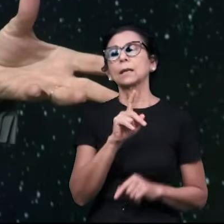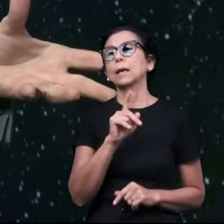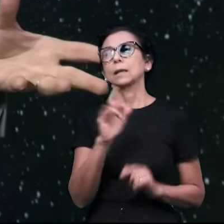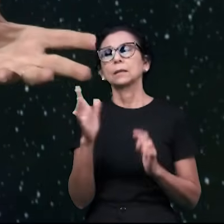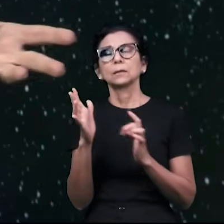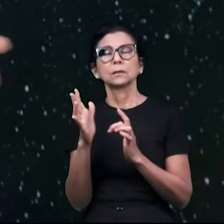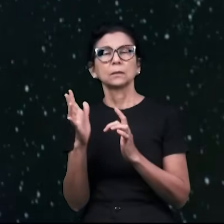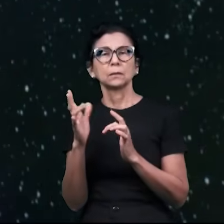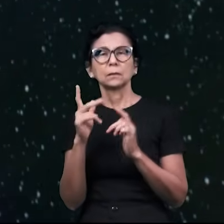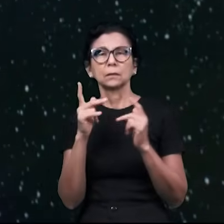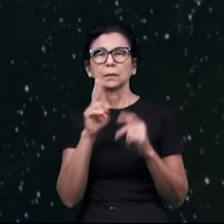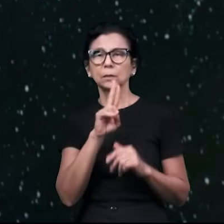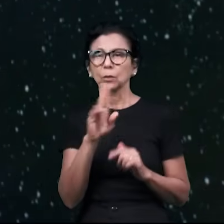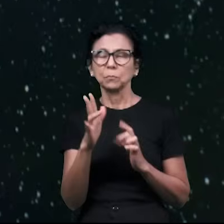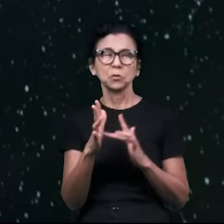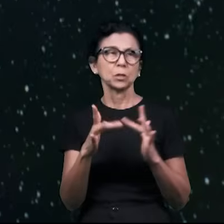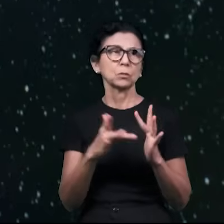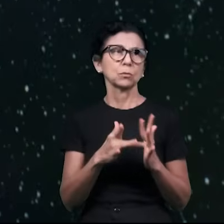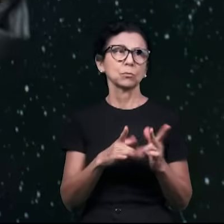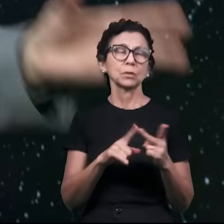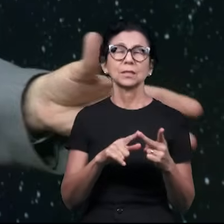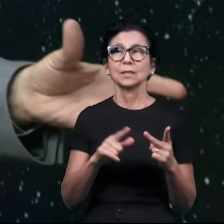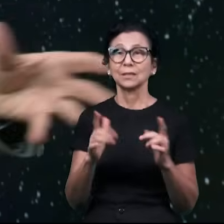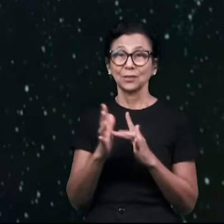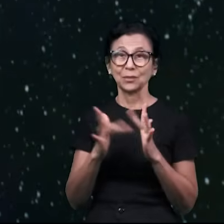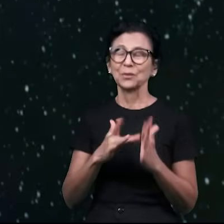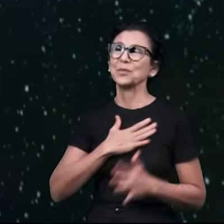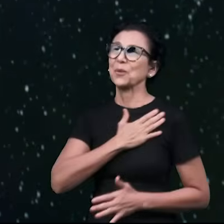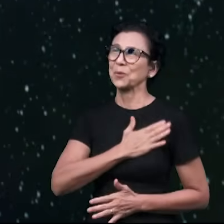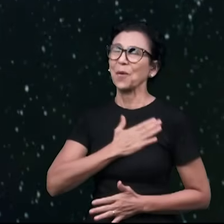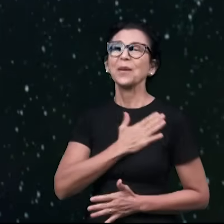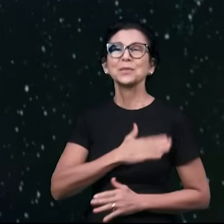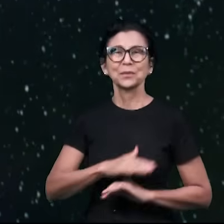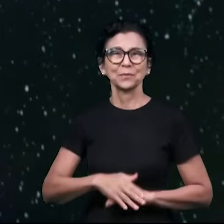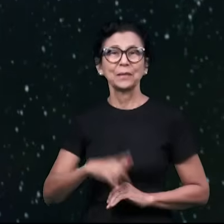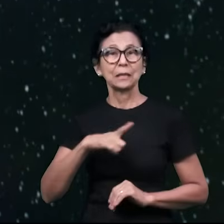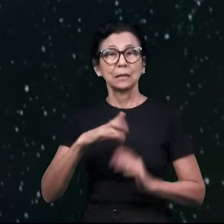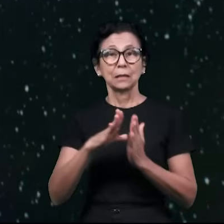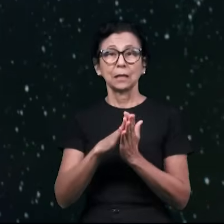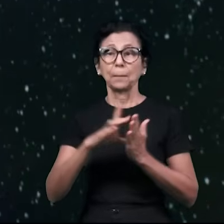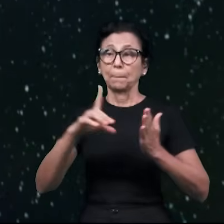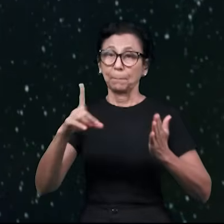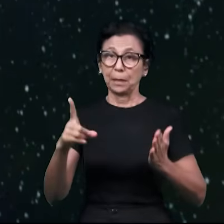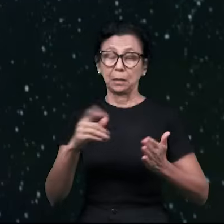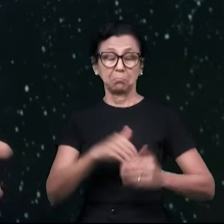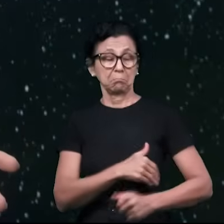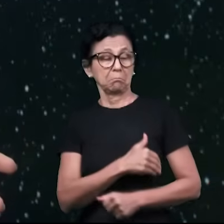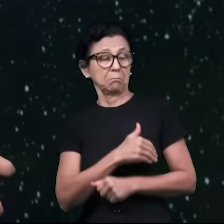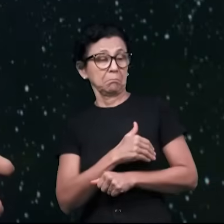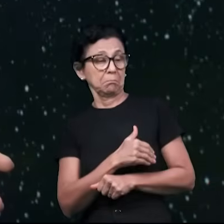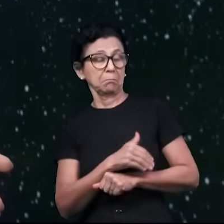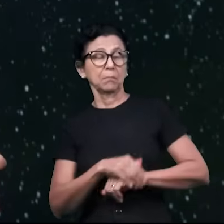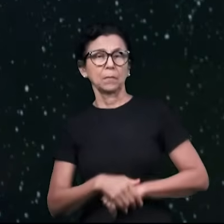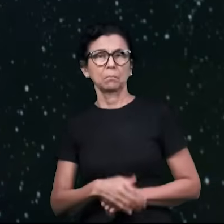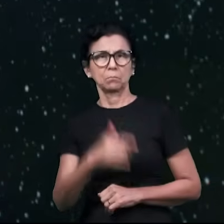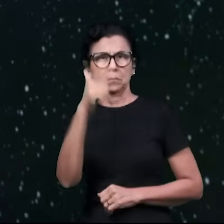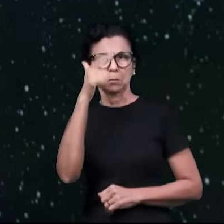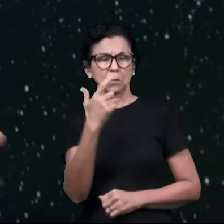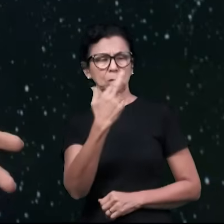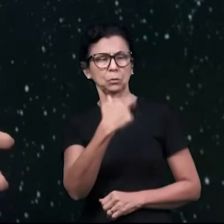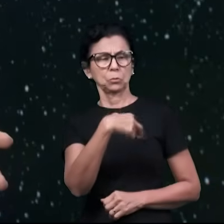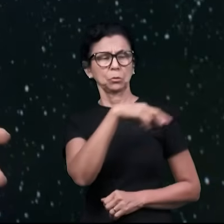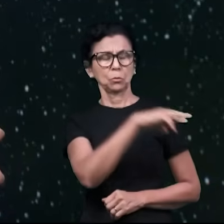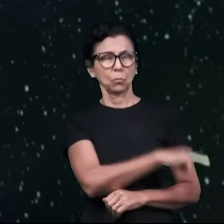de Jesus, ter Bíblia, ser religioso, ser até um conhecedor profundo